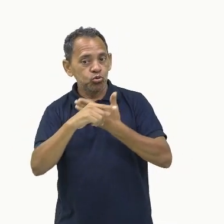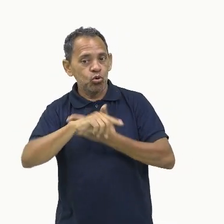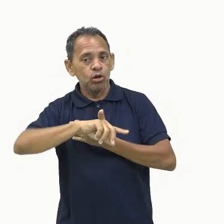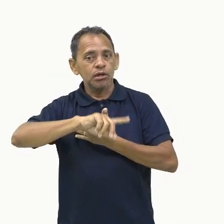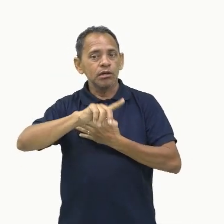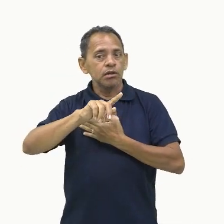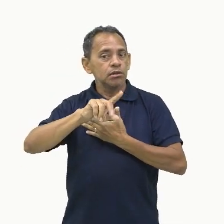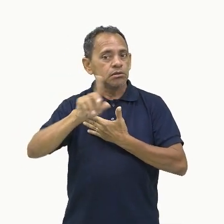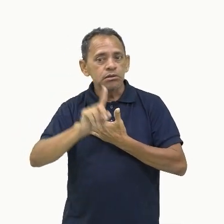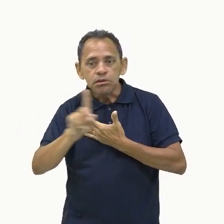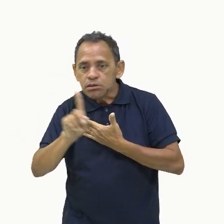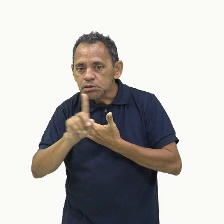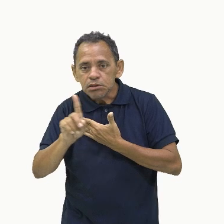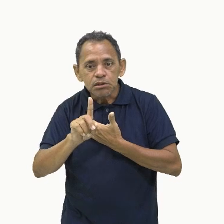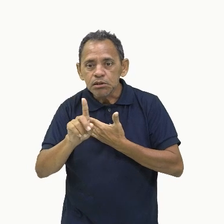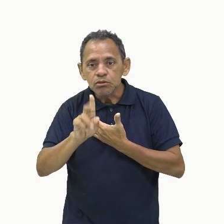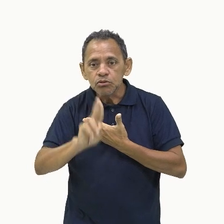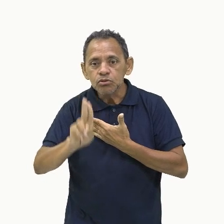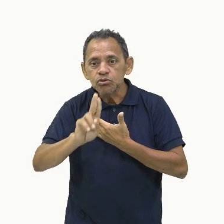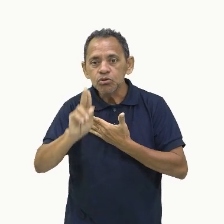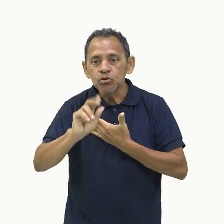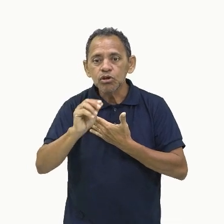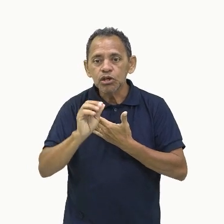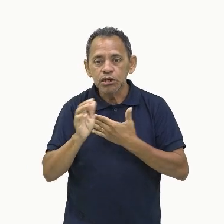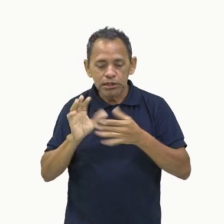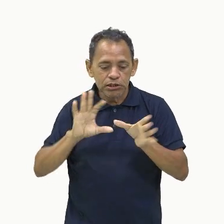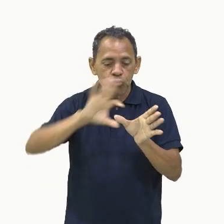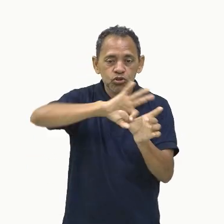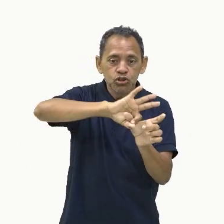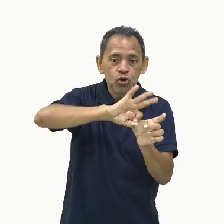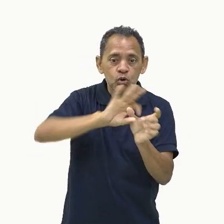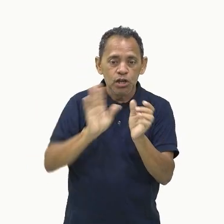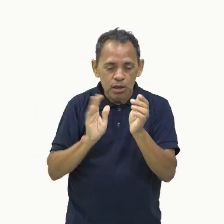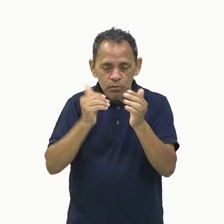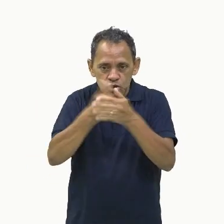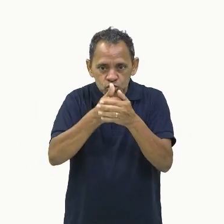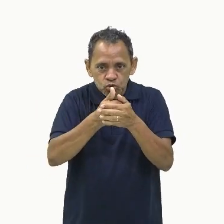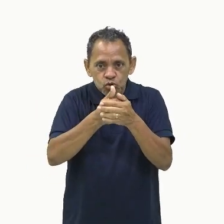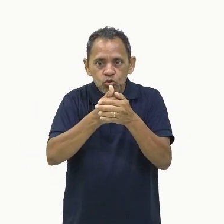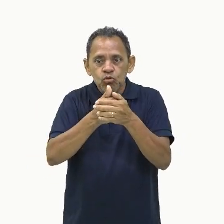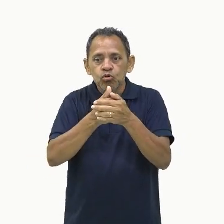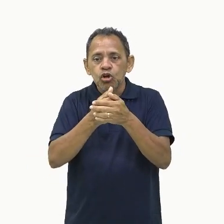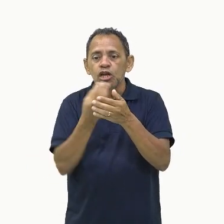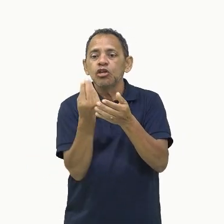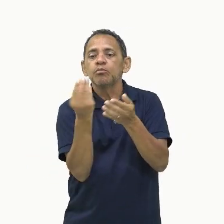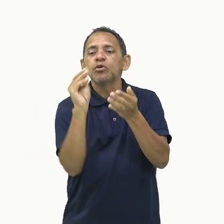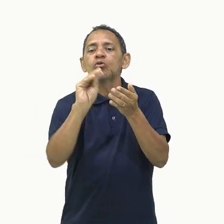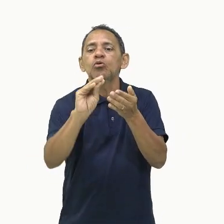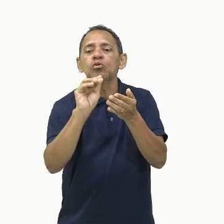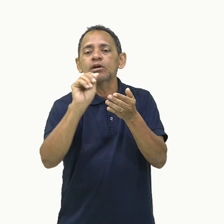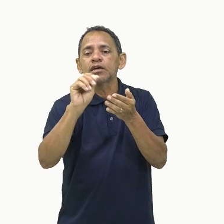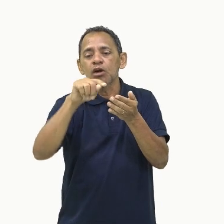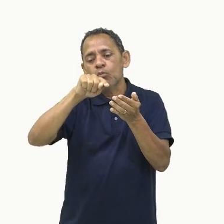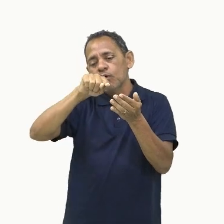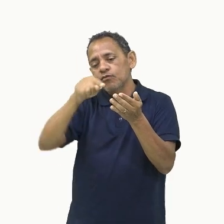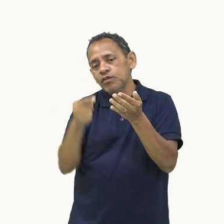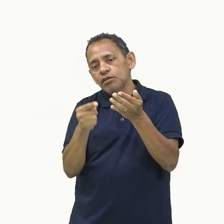usou essa conjunção, ele omitiu e continuou com a vírgula. Então, neste caso, eu tenho um